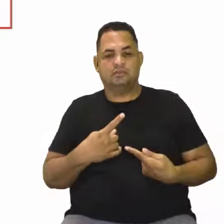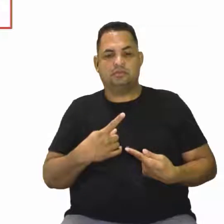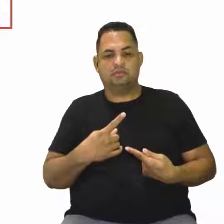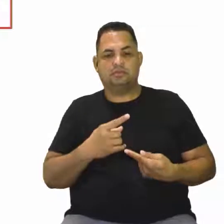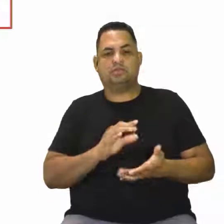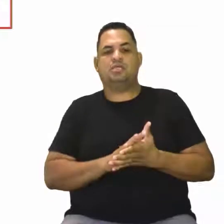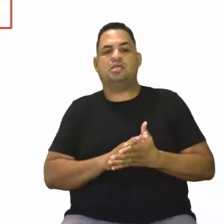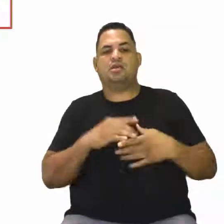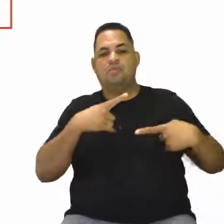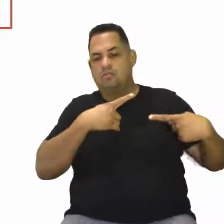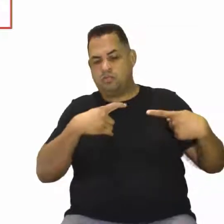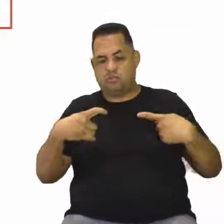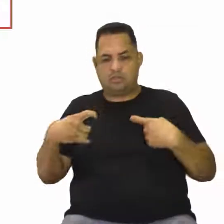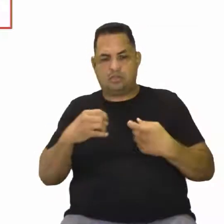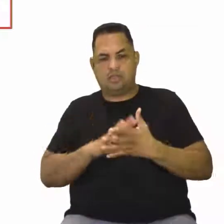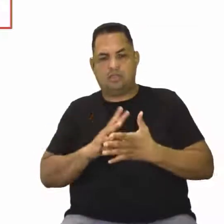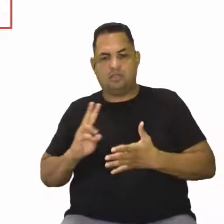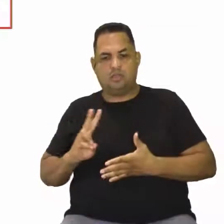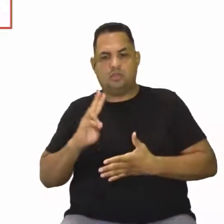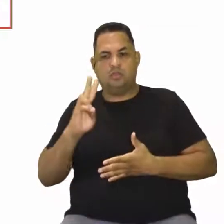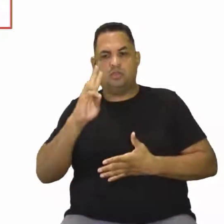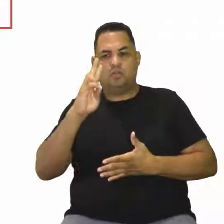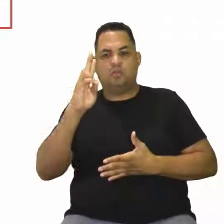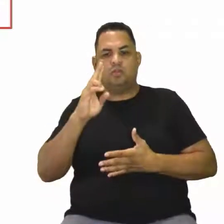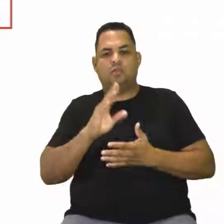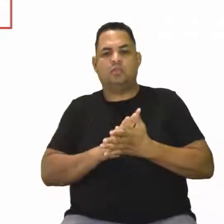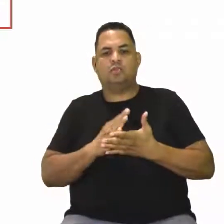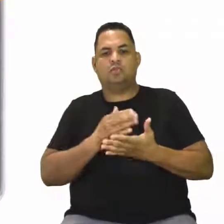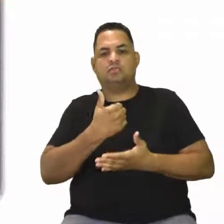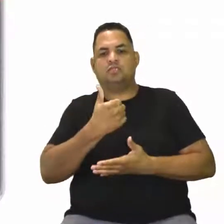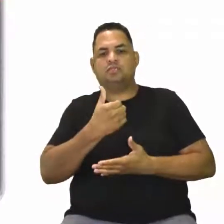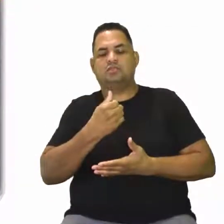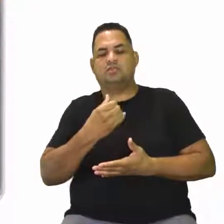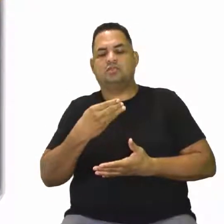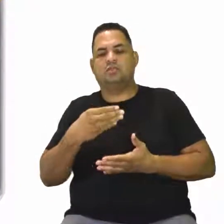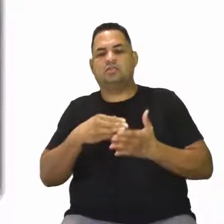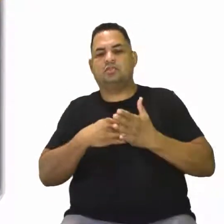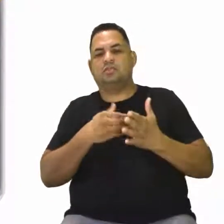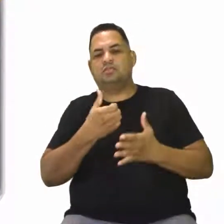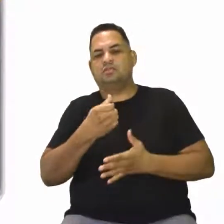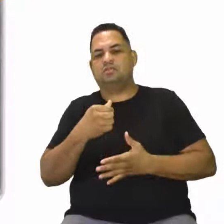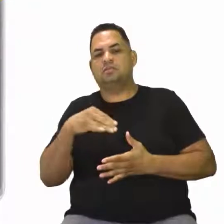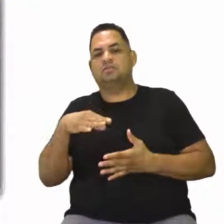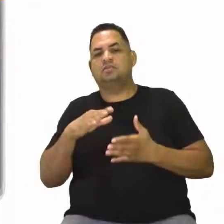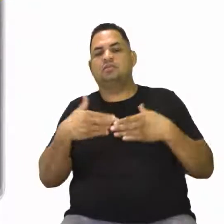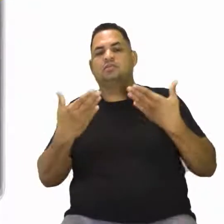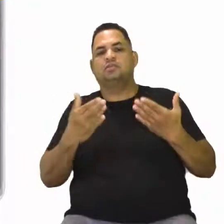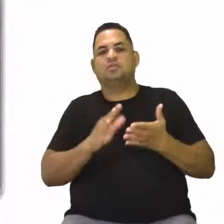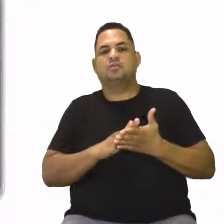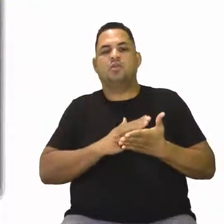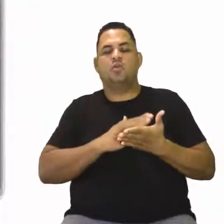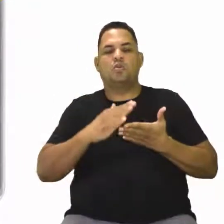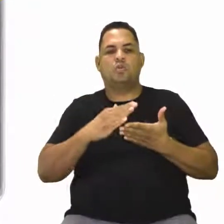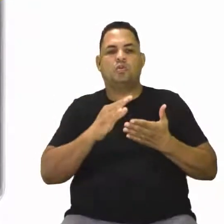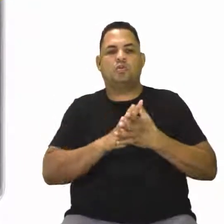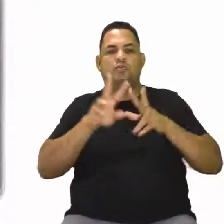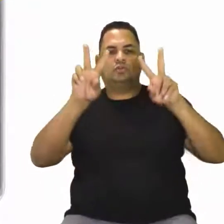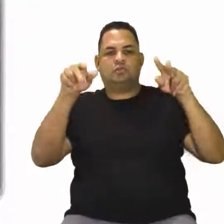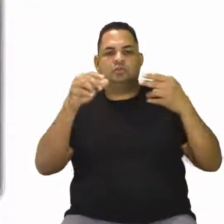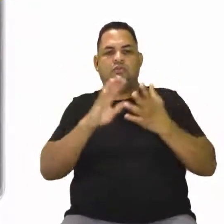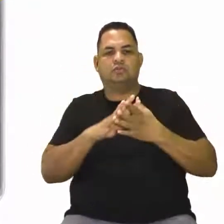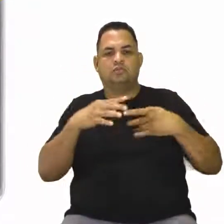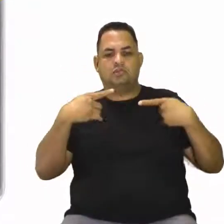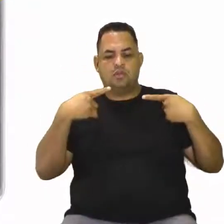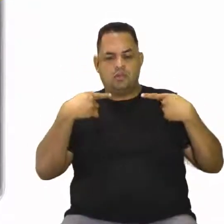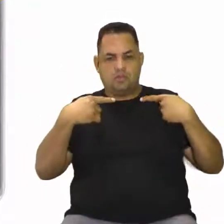do Vietnã, que vai de 64 até 75. Depois partimos para um outro tema,